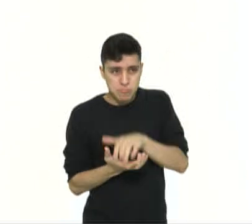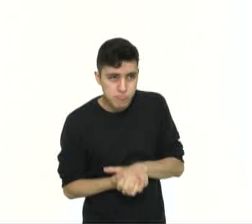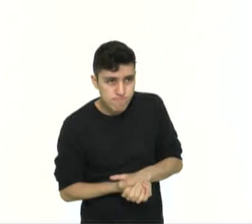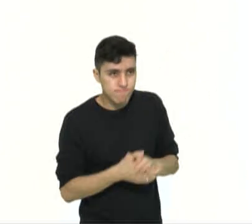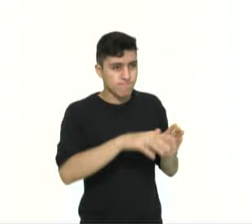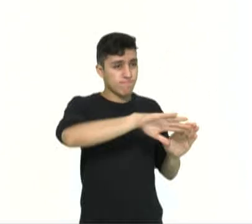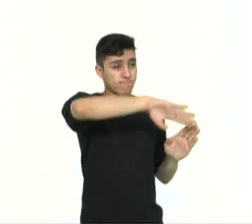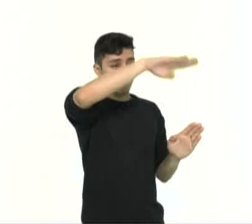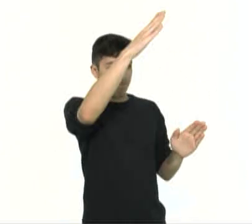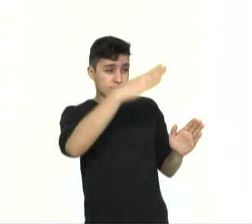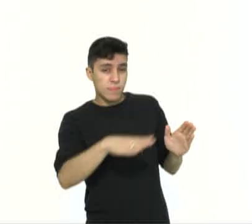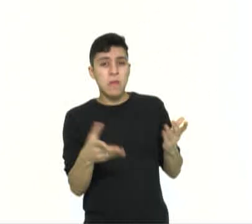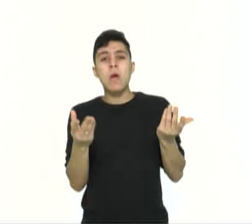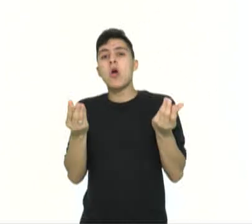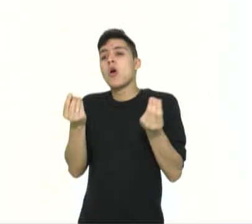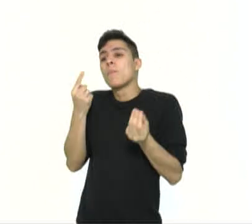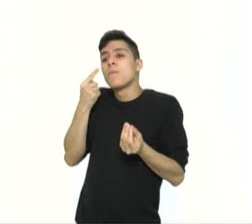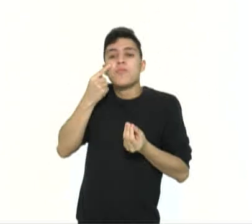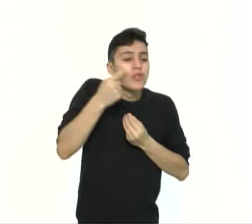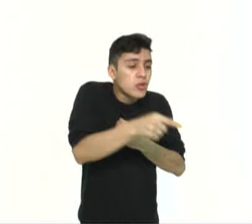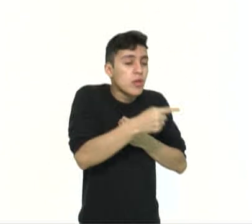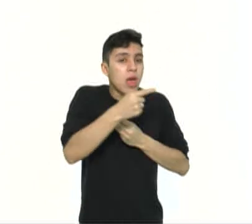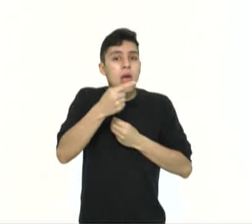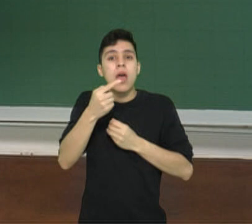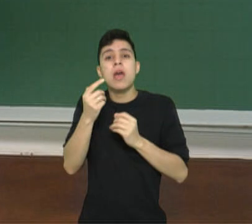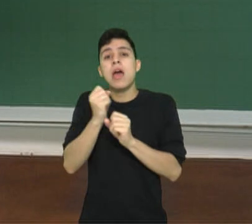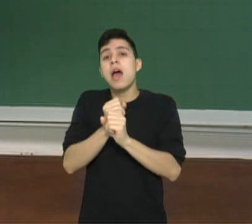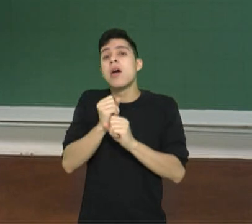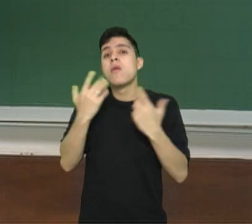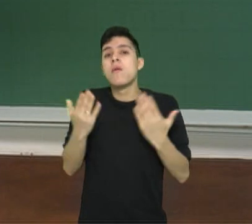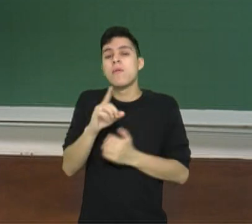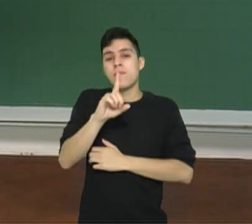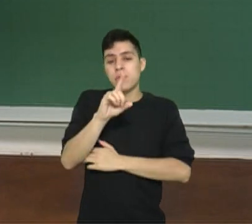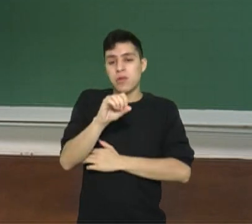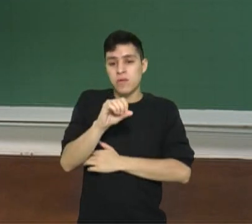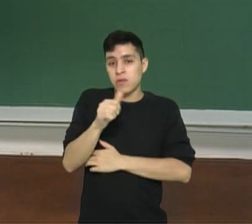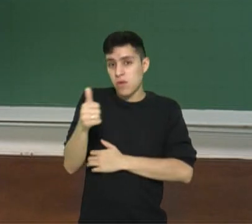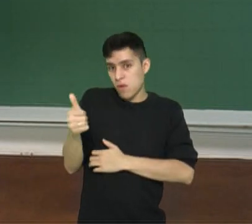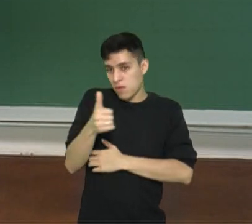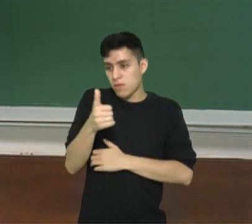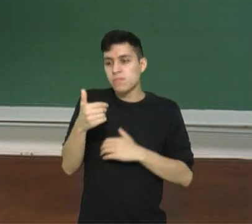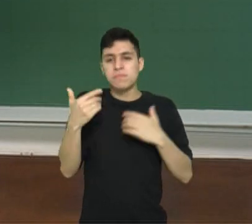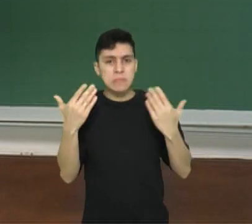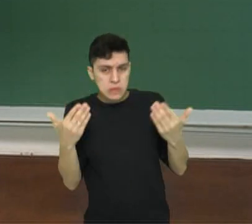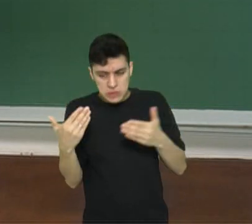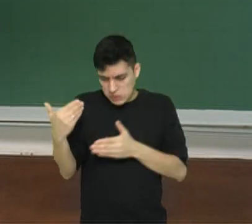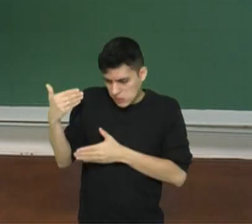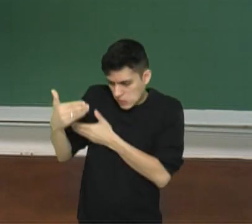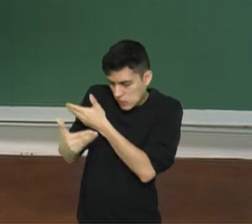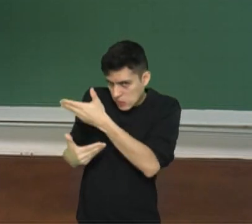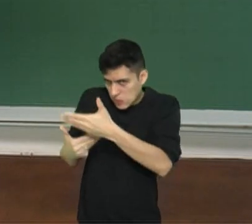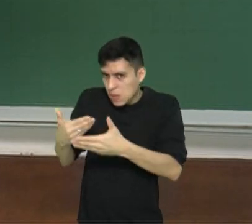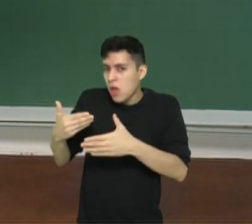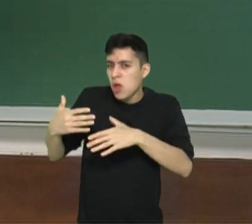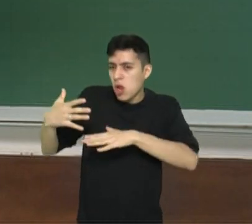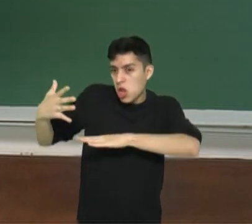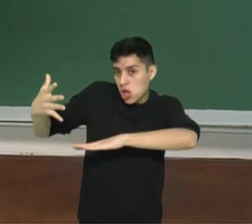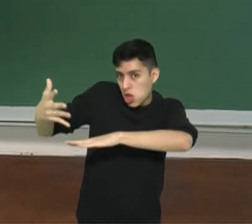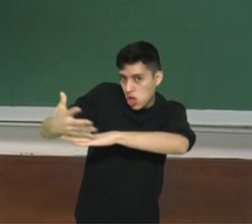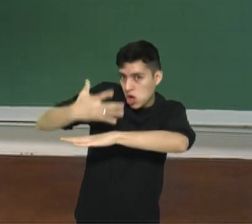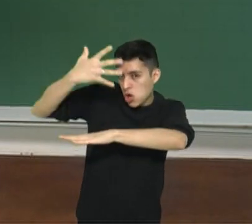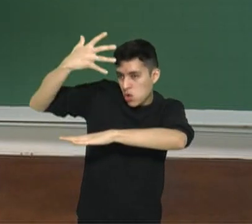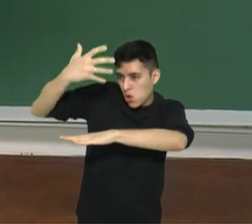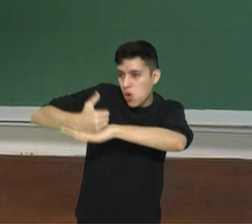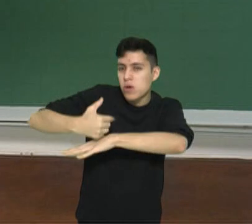Picchu, ela foi descoberta apenas em 1911. Ao longo do processo de colonização, que a gente vai estudar,